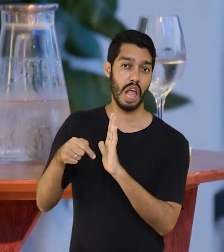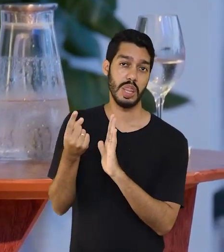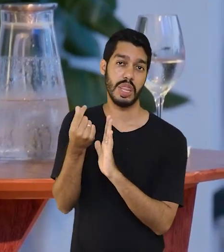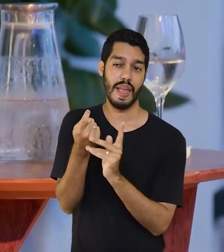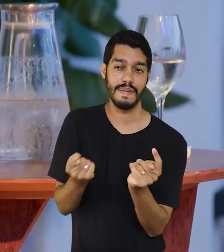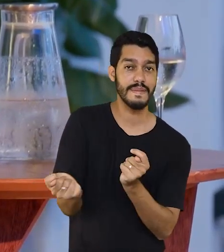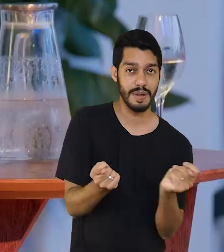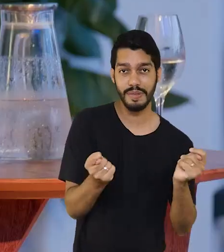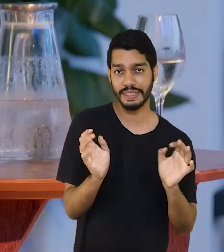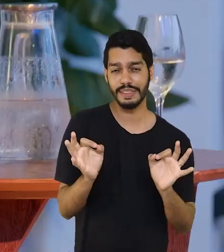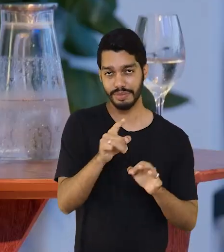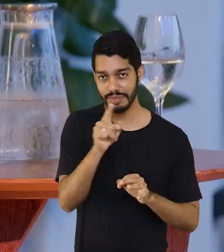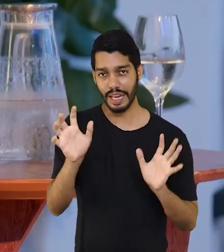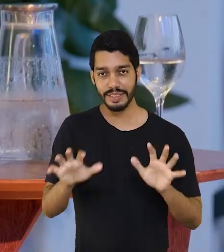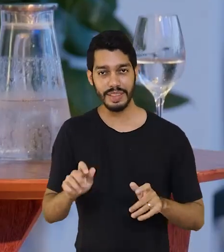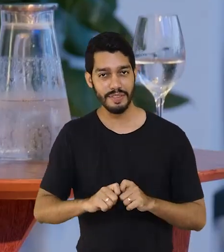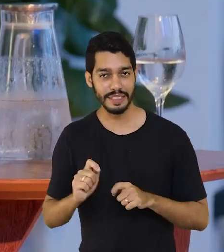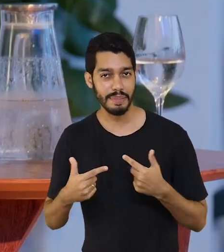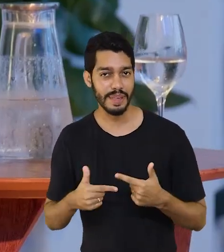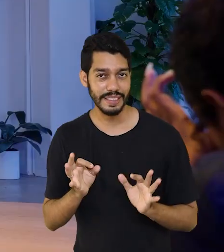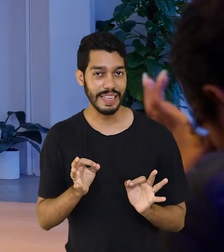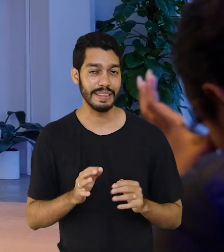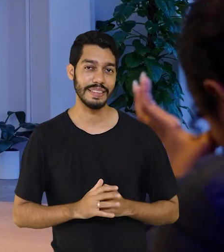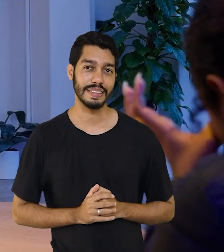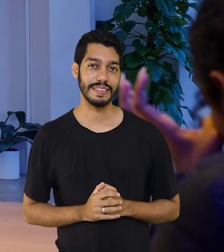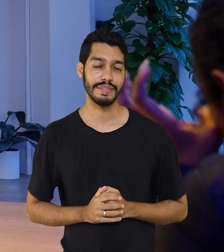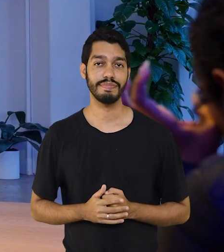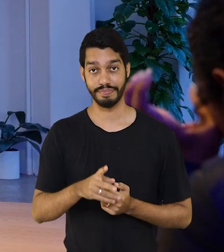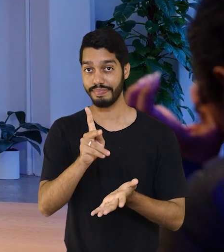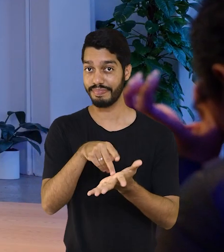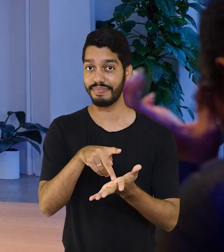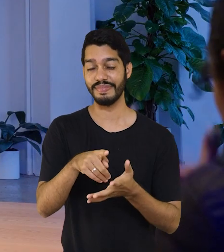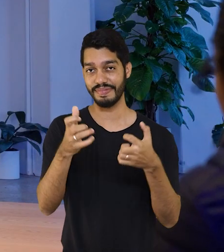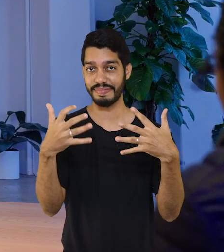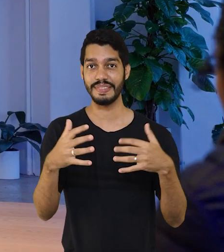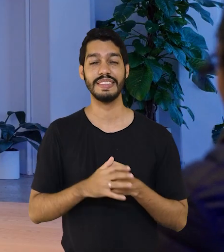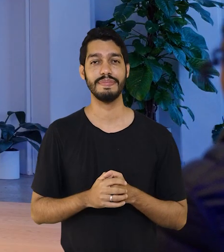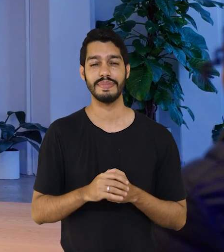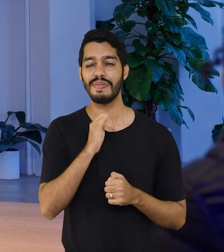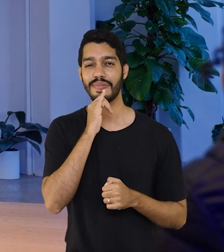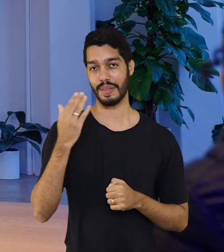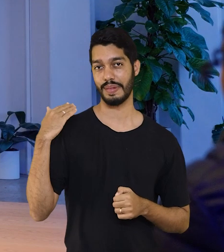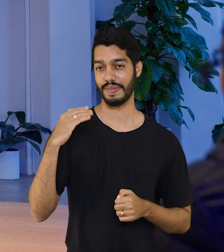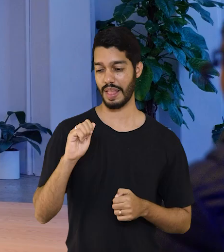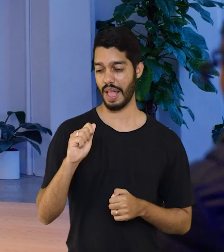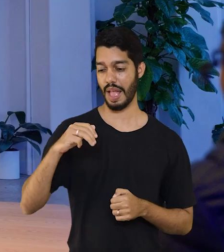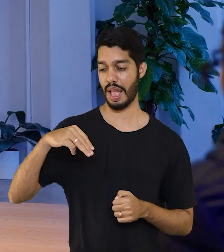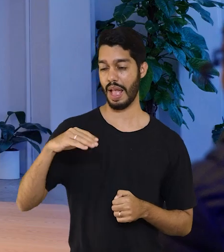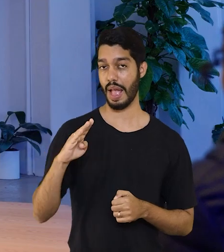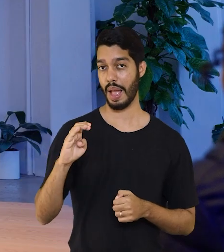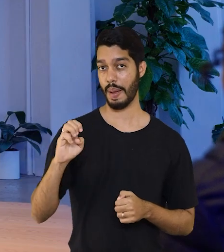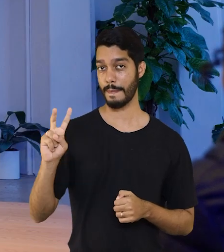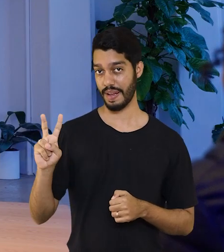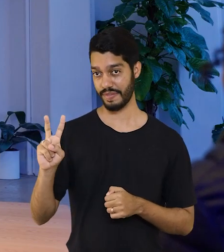etc. É assim que vocês fazem? Esse é um caso real. Assim, a Ambev globalmente, antes de